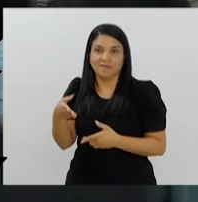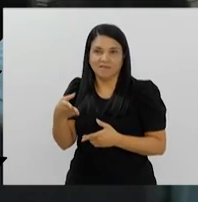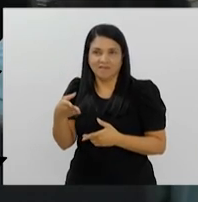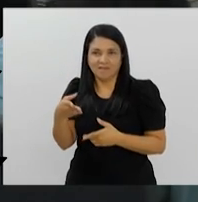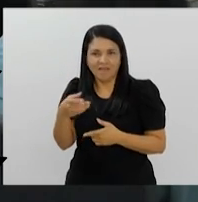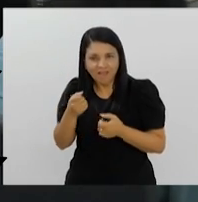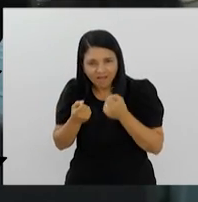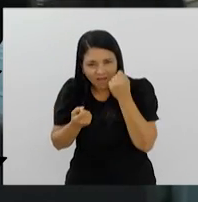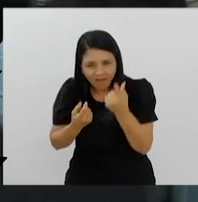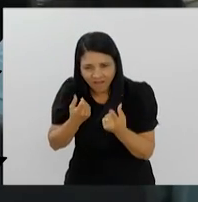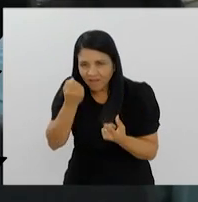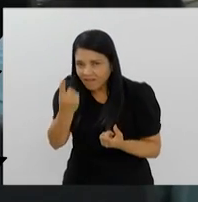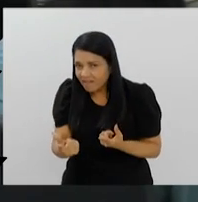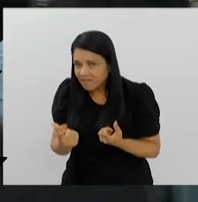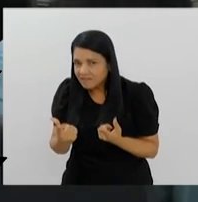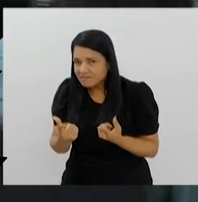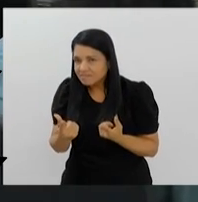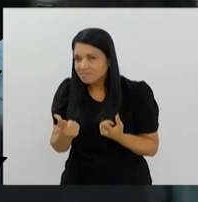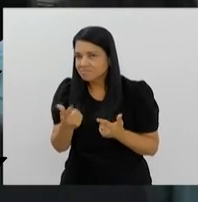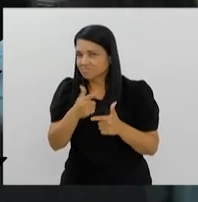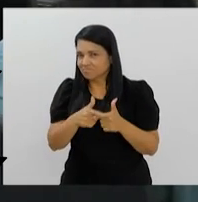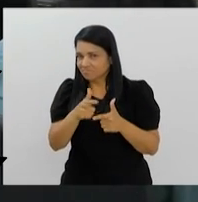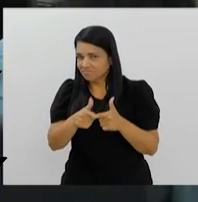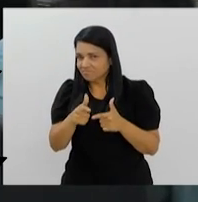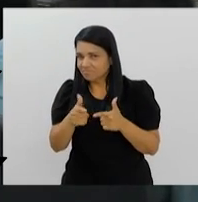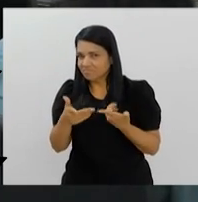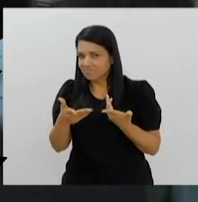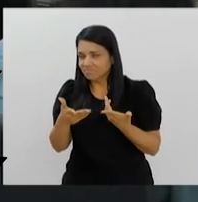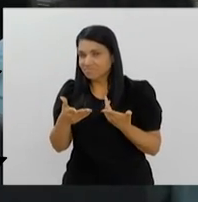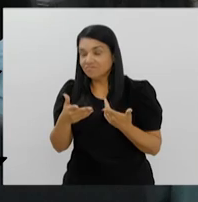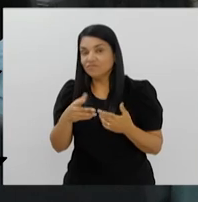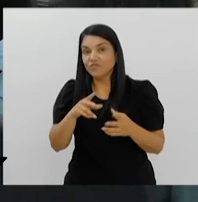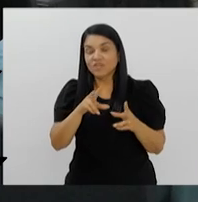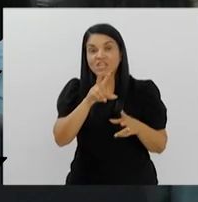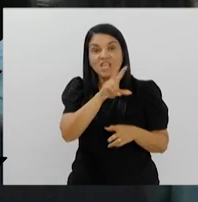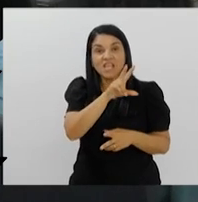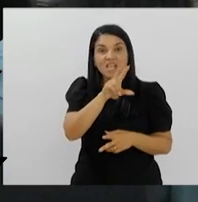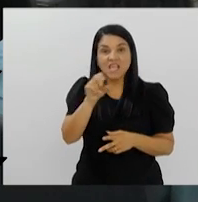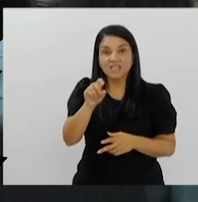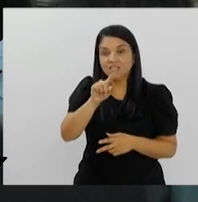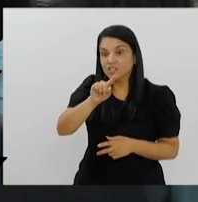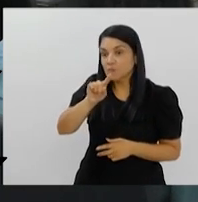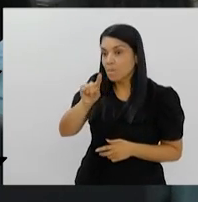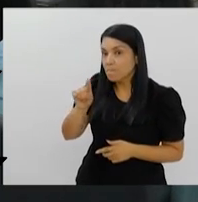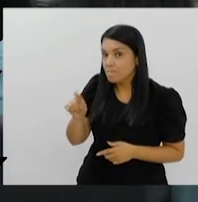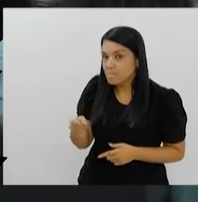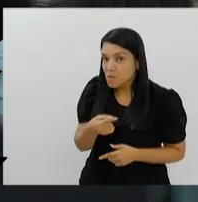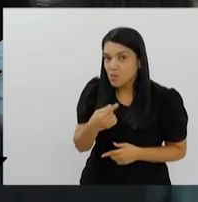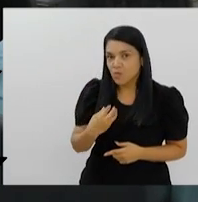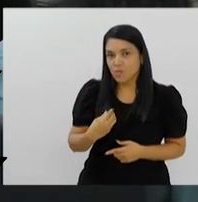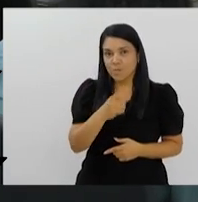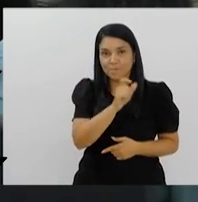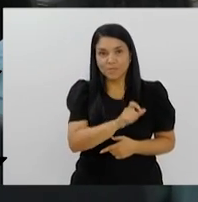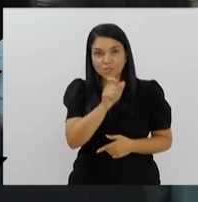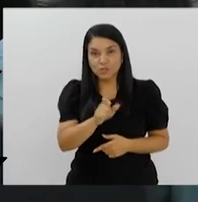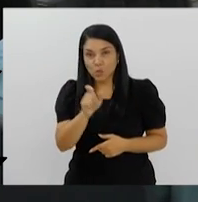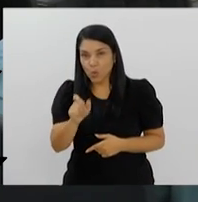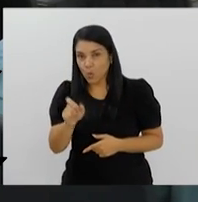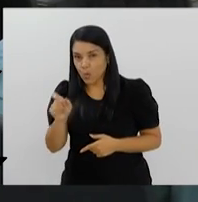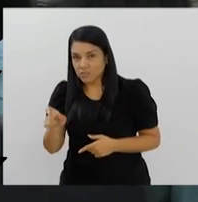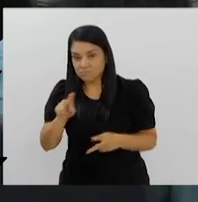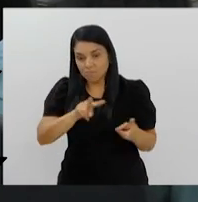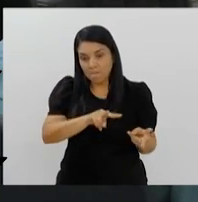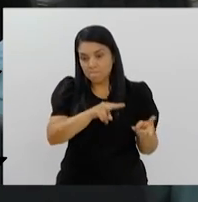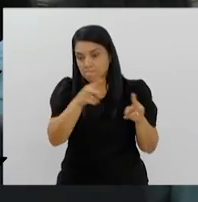isolados excelência foi uma migração de mais de 500.000 vidas eu não sei se 10 15 30 casos 50 casos foram